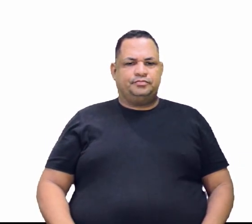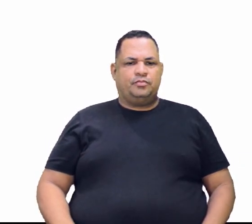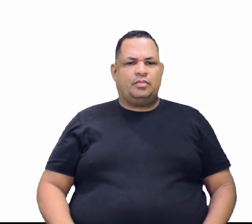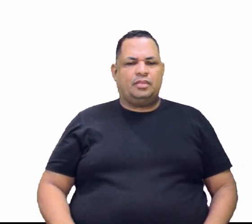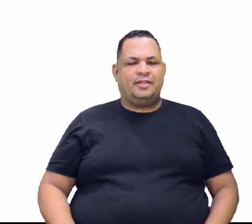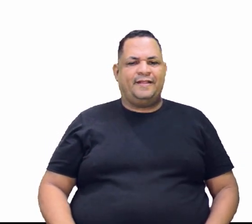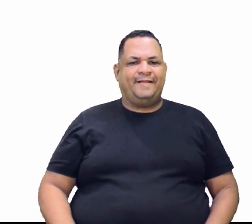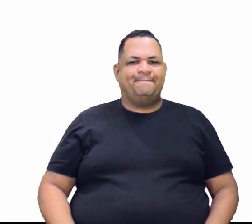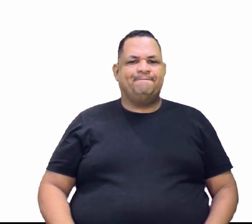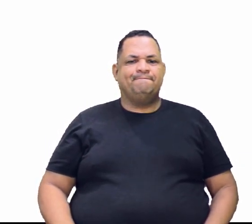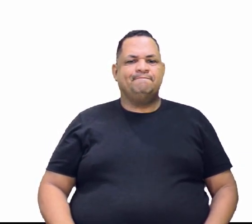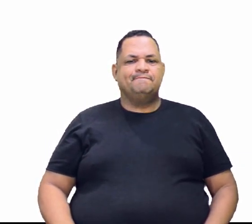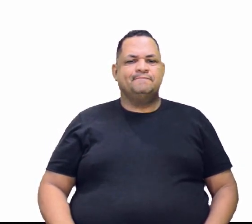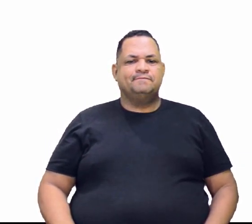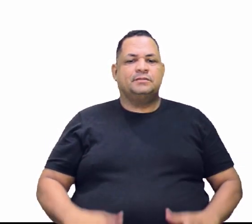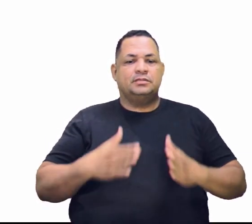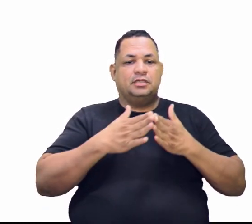uma